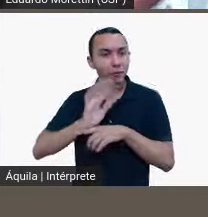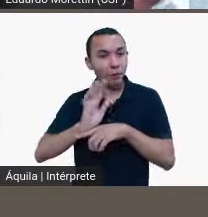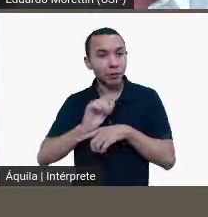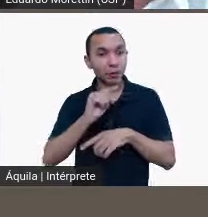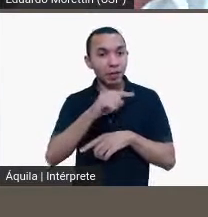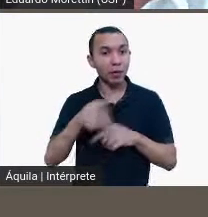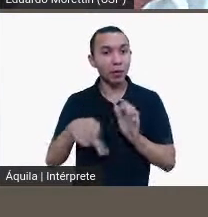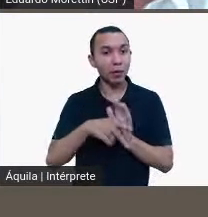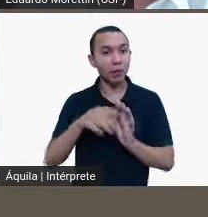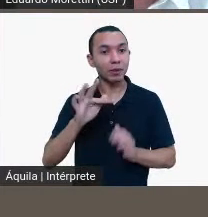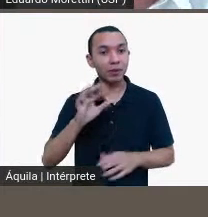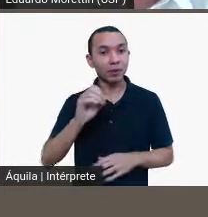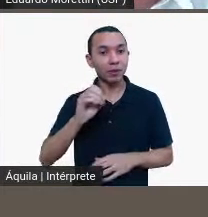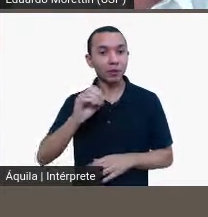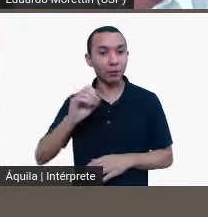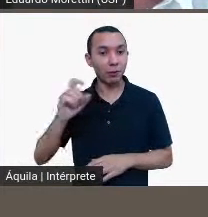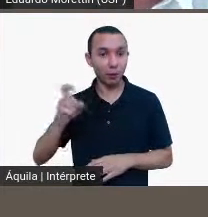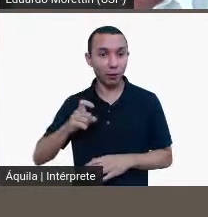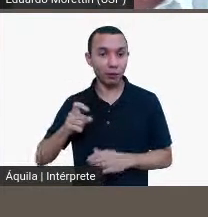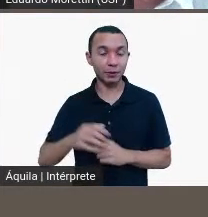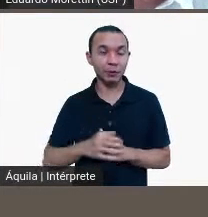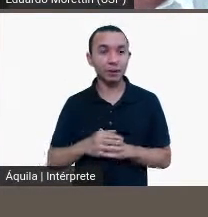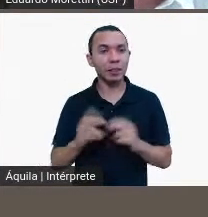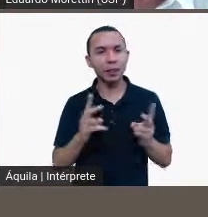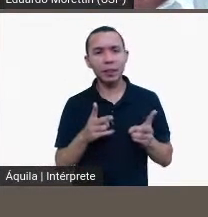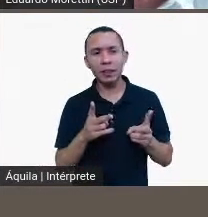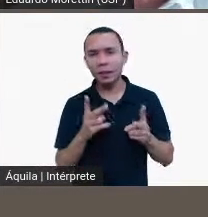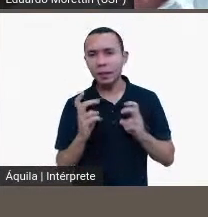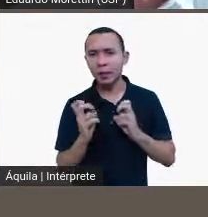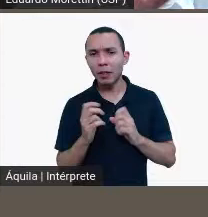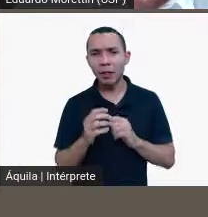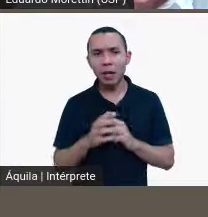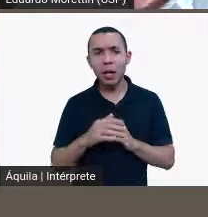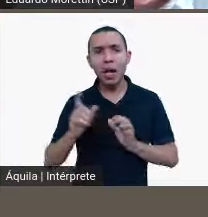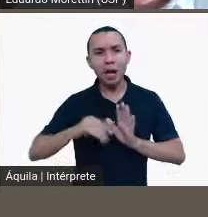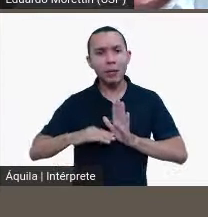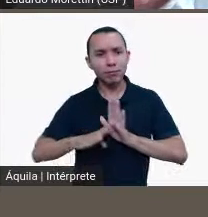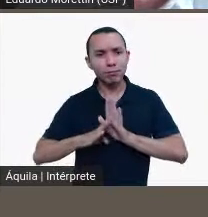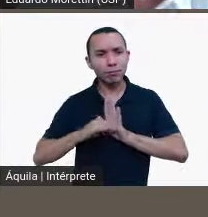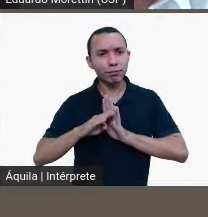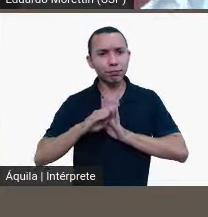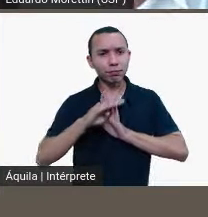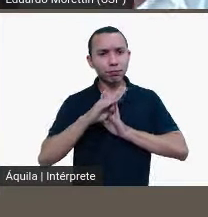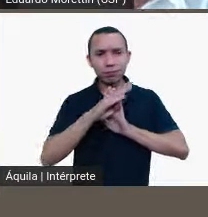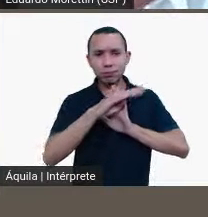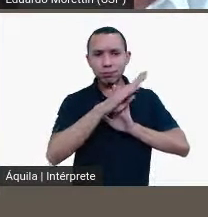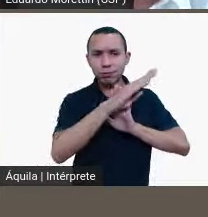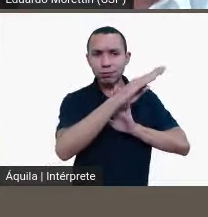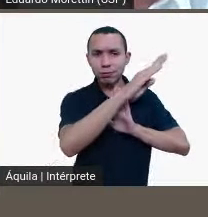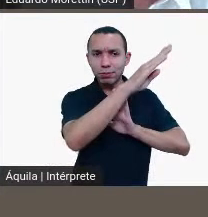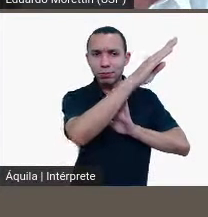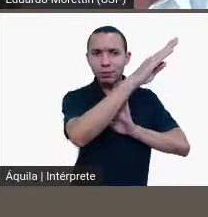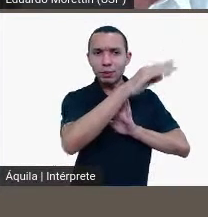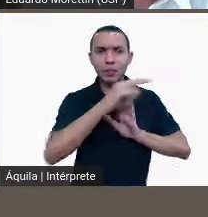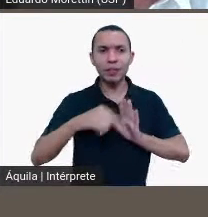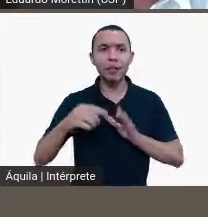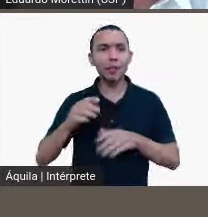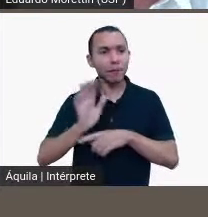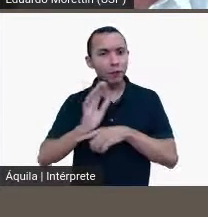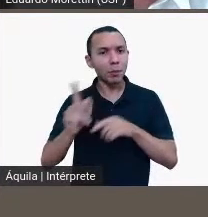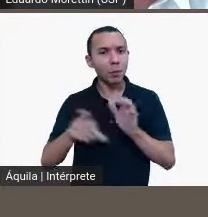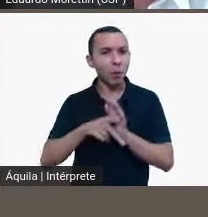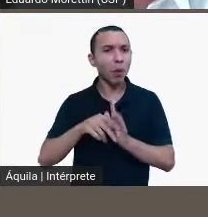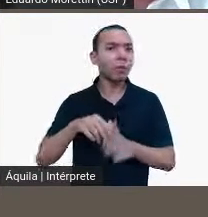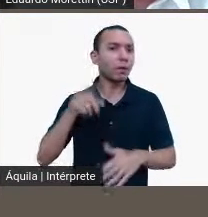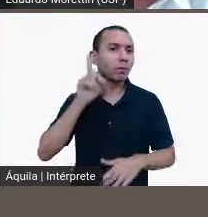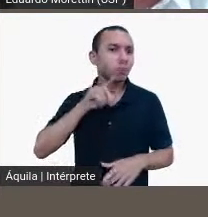observar é justamente, não é, uma crescente arrecadação de filmes americanos em detrimento dos